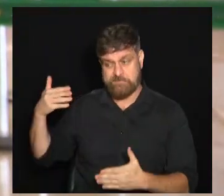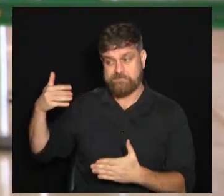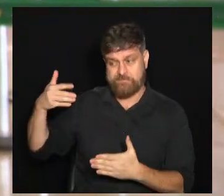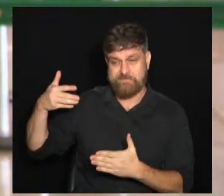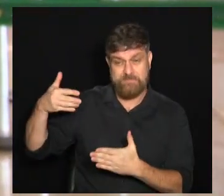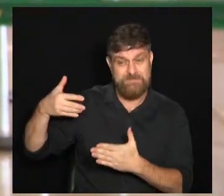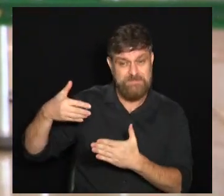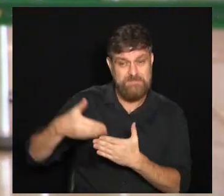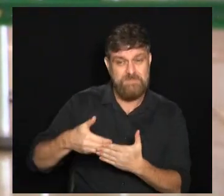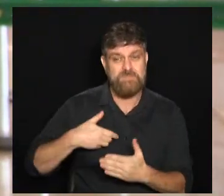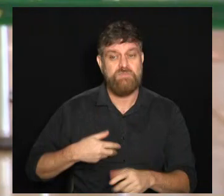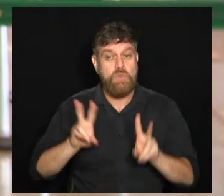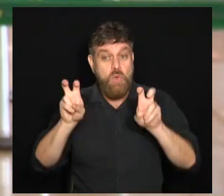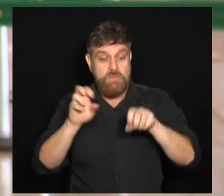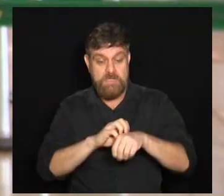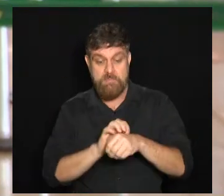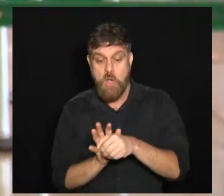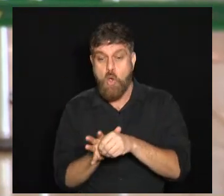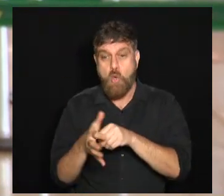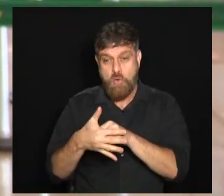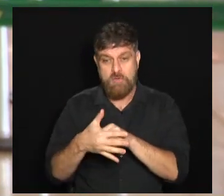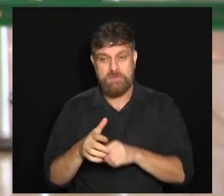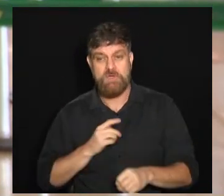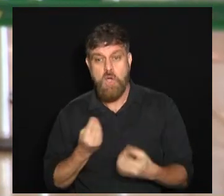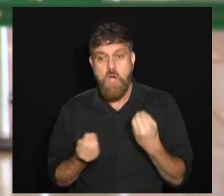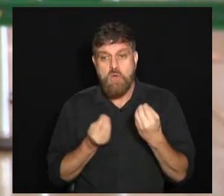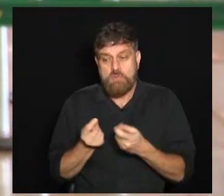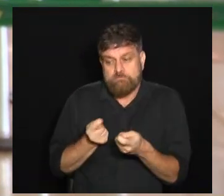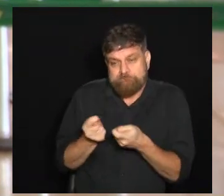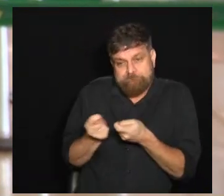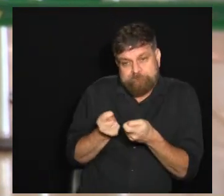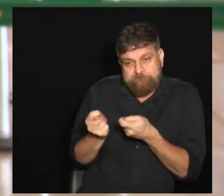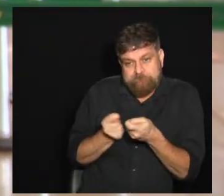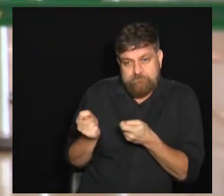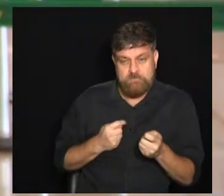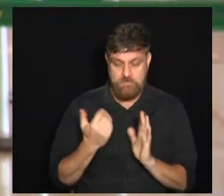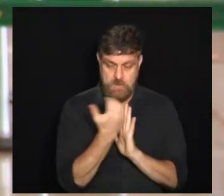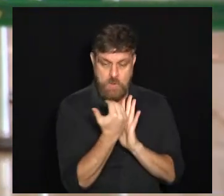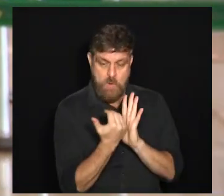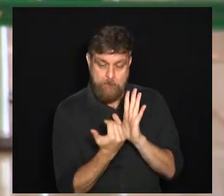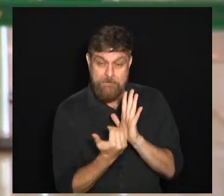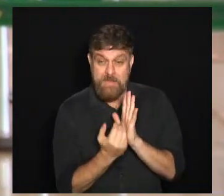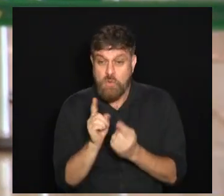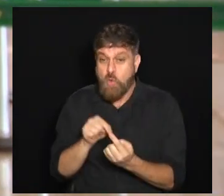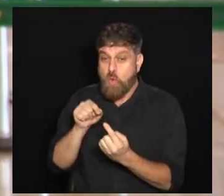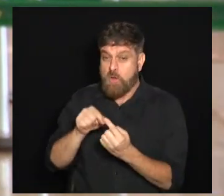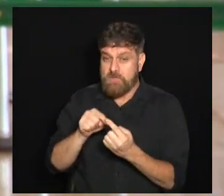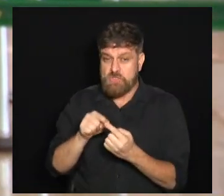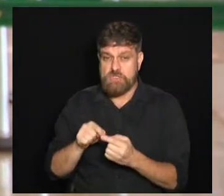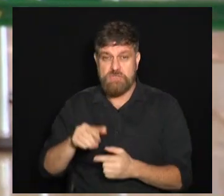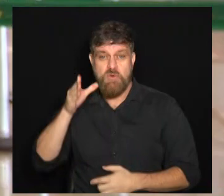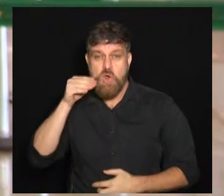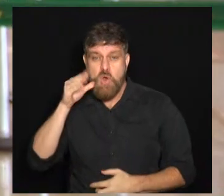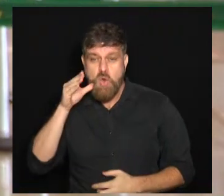em relação ao coronavírus. Medidas de contingência, foi elaborado um plano de contingência para evitar que os